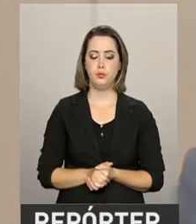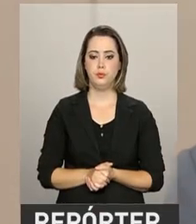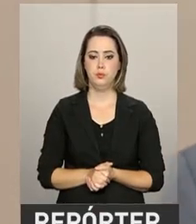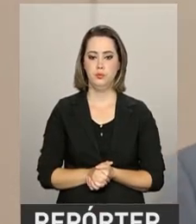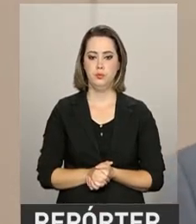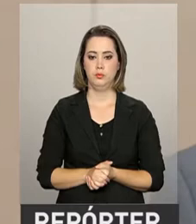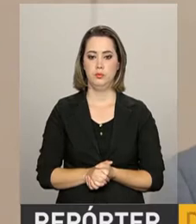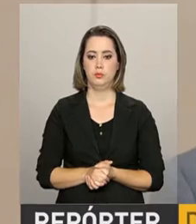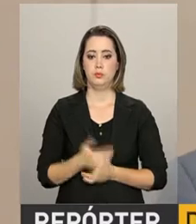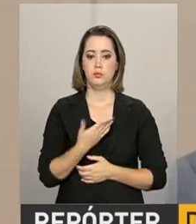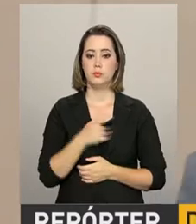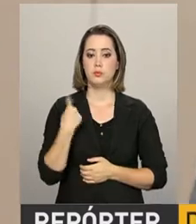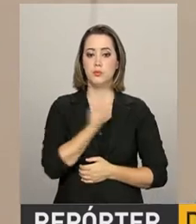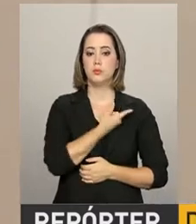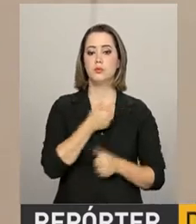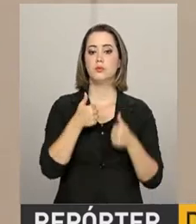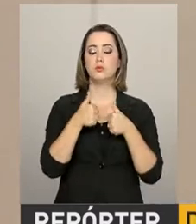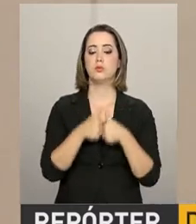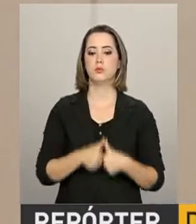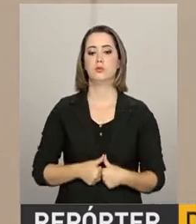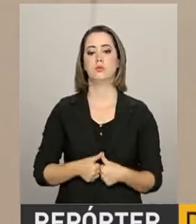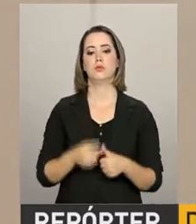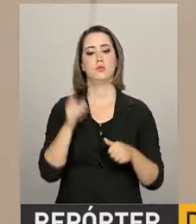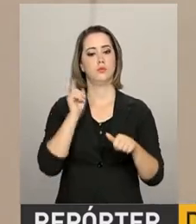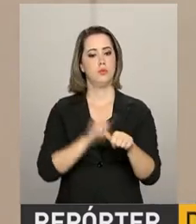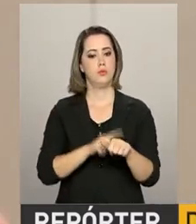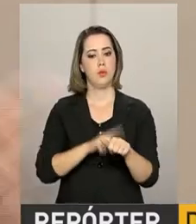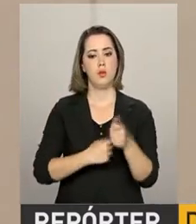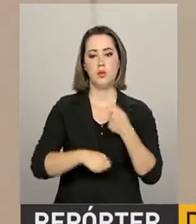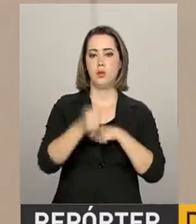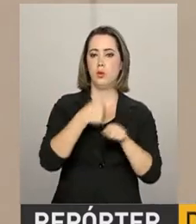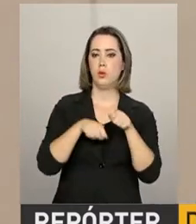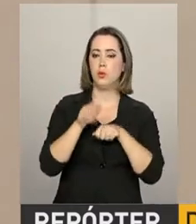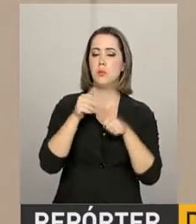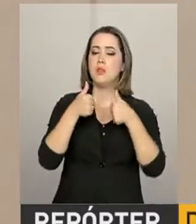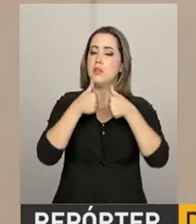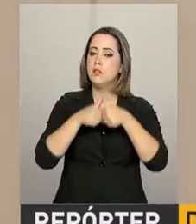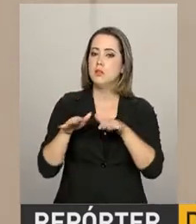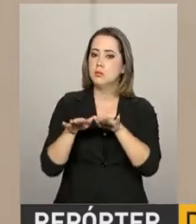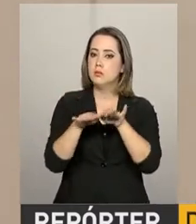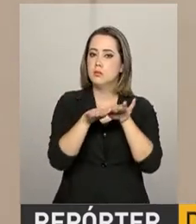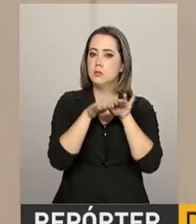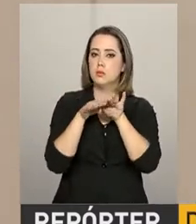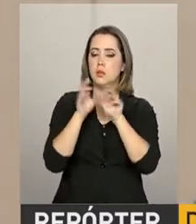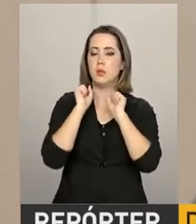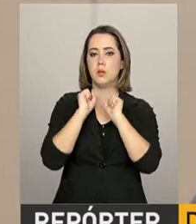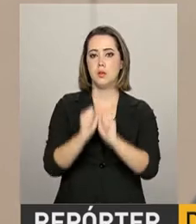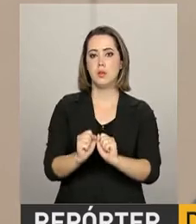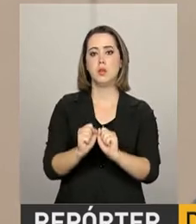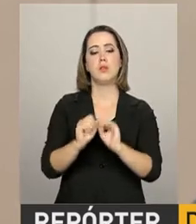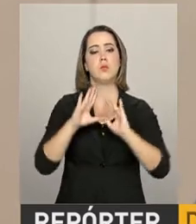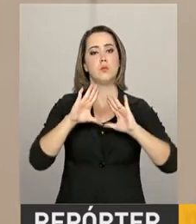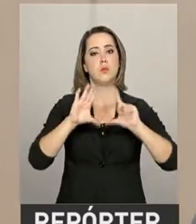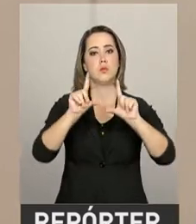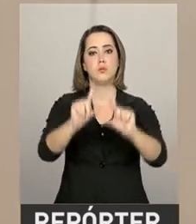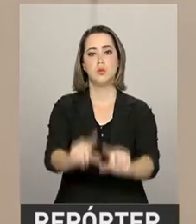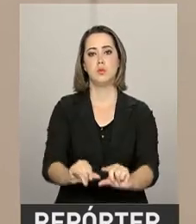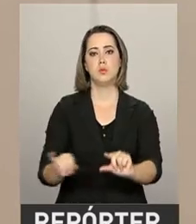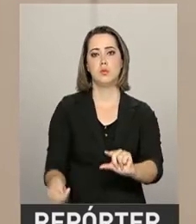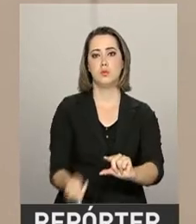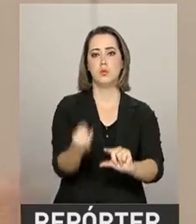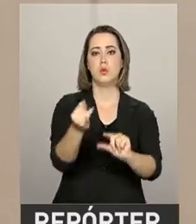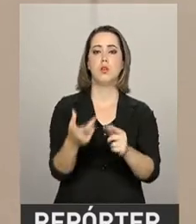Nós estamos no momento em que a economia está estabilizada e permite a queda dos juros. Inicialmente, nós tivemos a queda dos